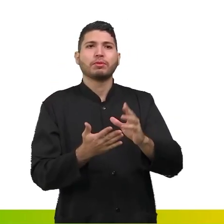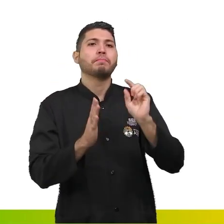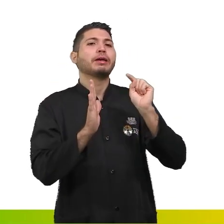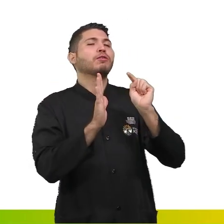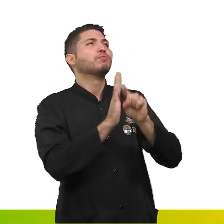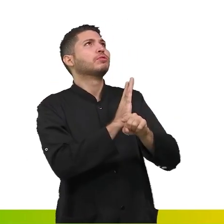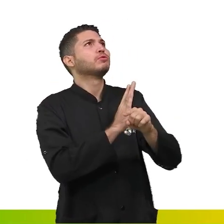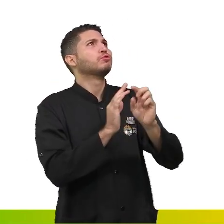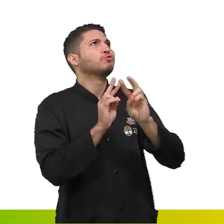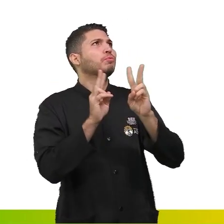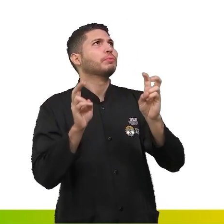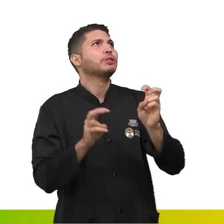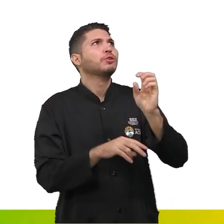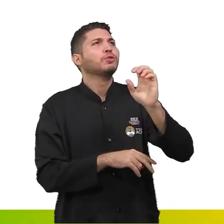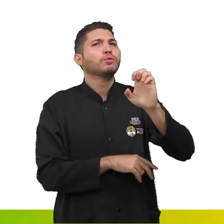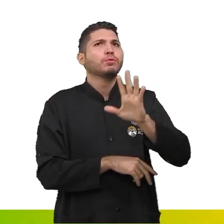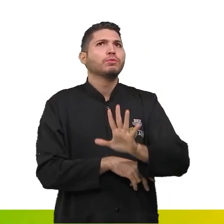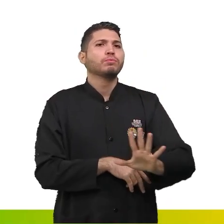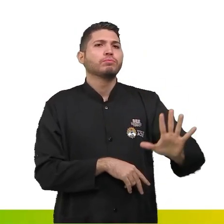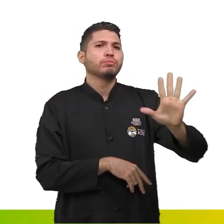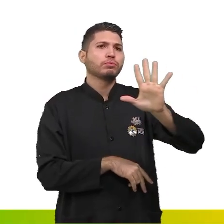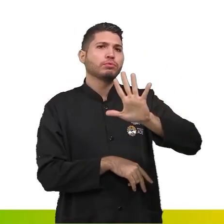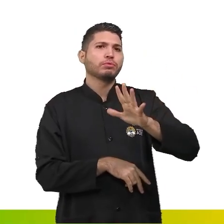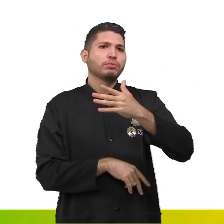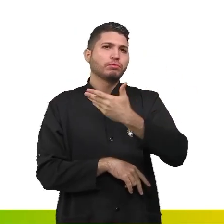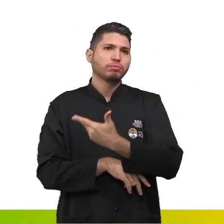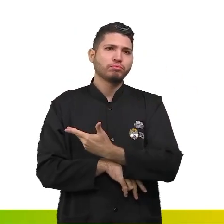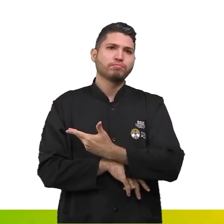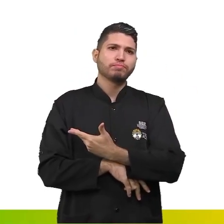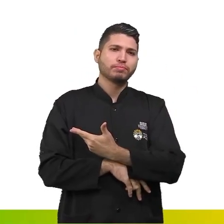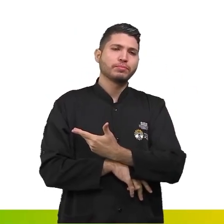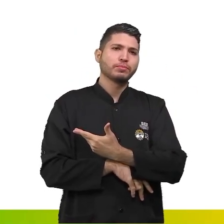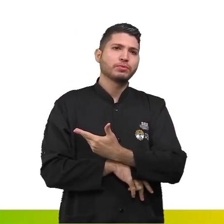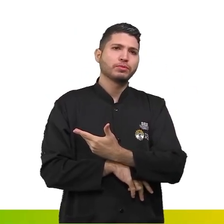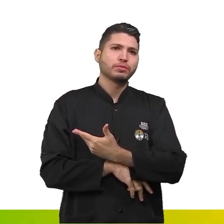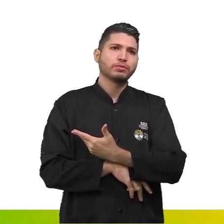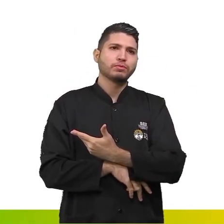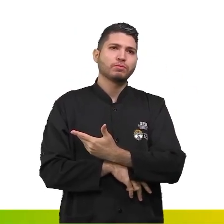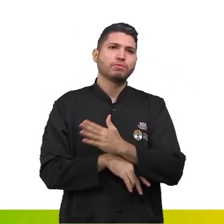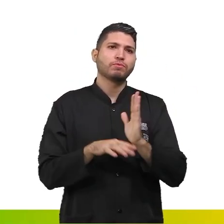eurocentrismo, ou seja, desafiar a ideia de que a